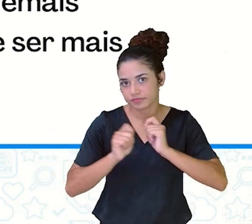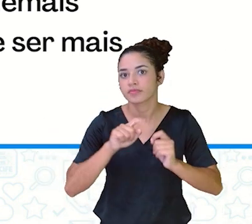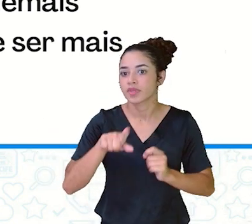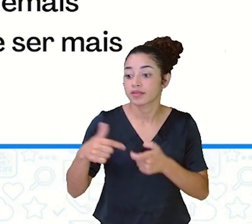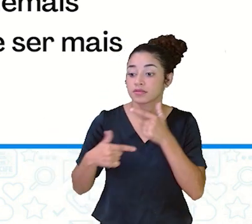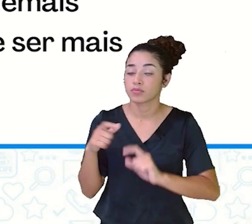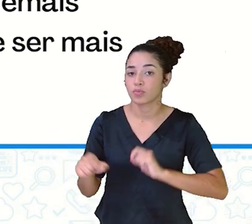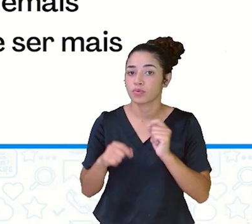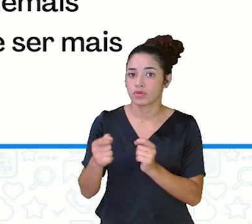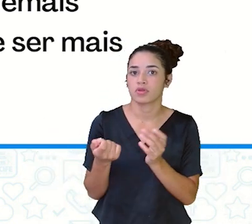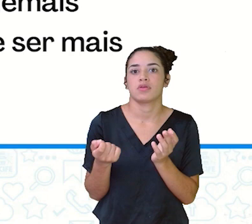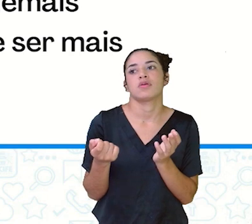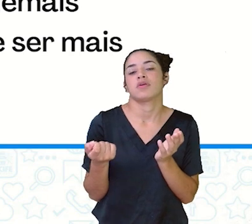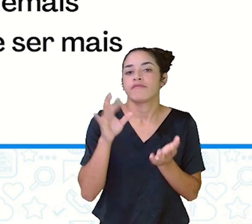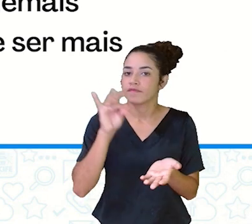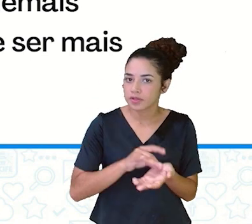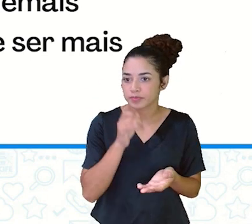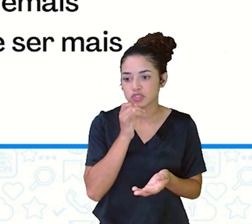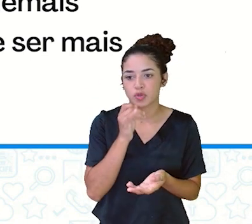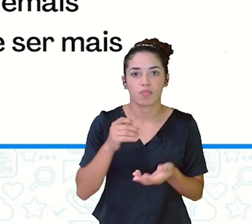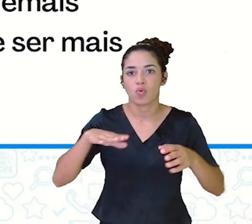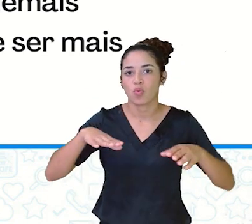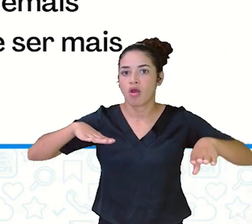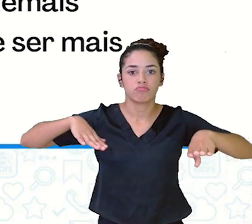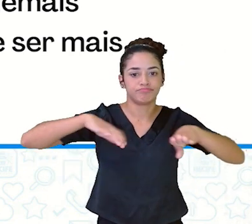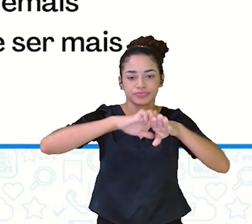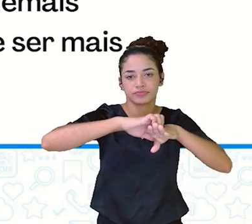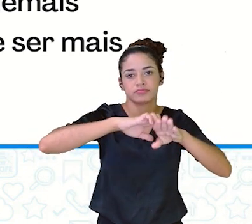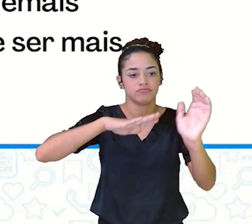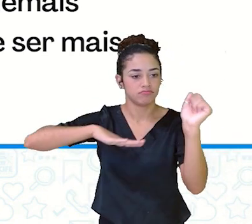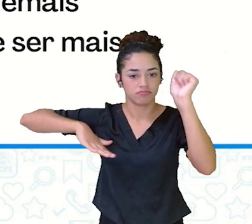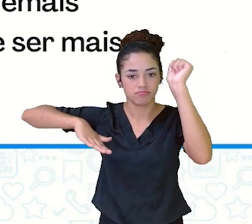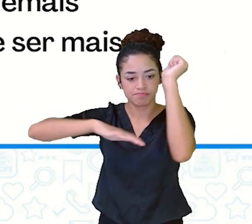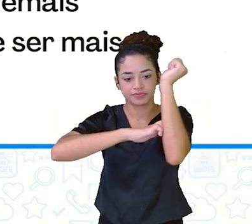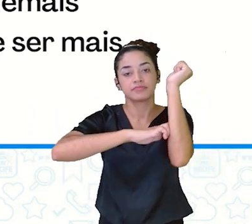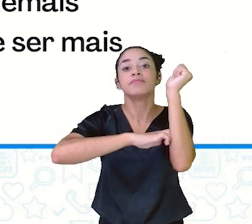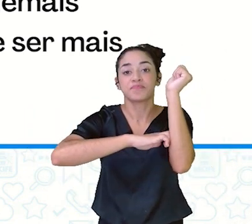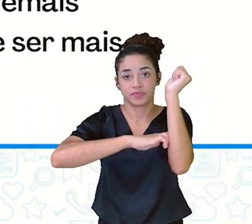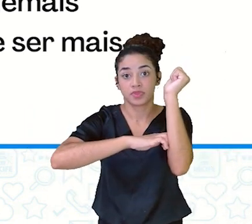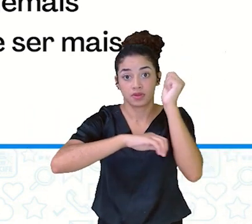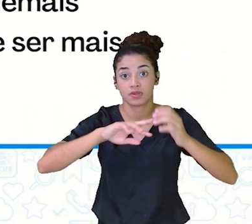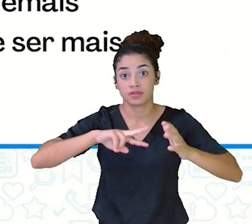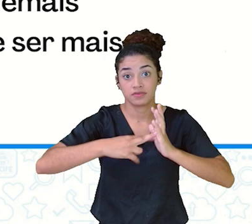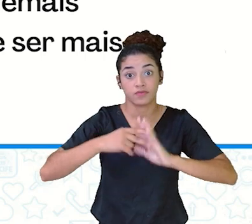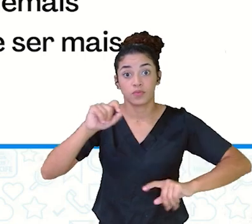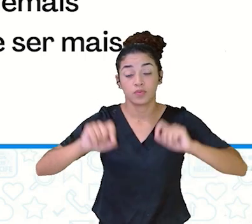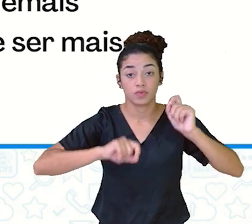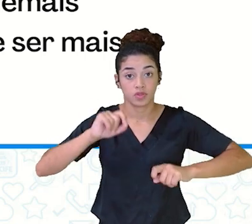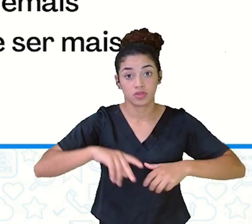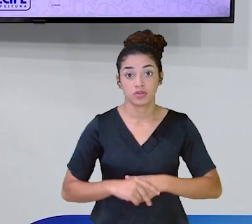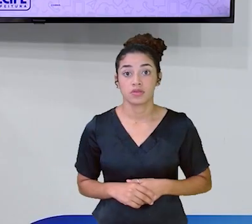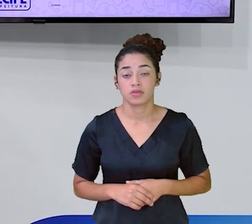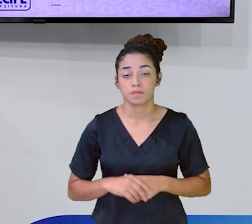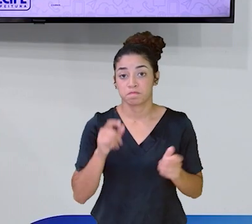O carro sofreu um acidente, bateu no poste. Então, isso tem que ser, aí que ele fala dessa questão